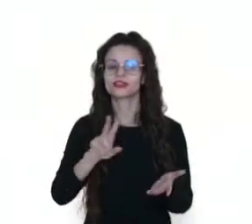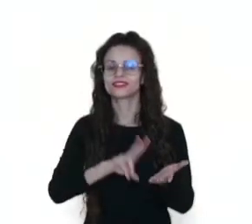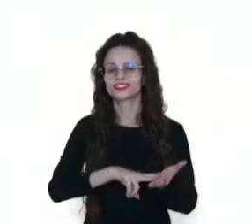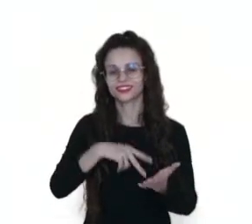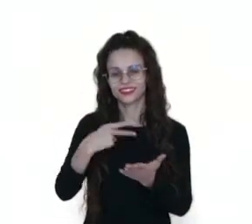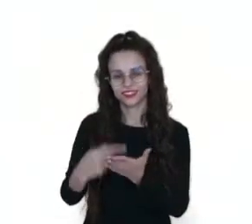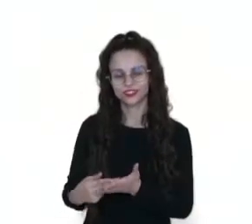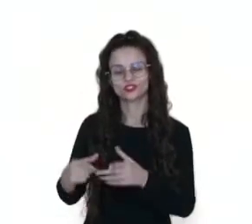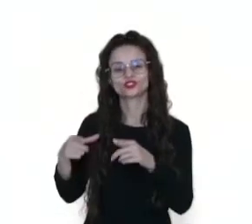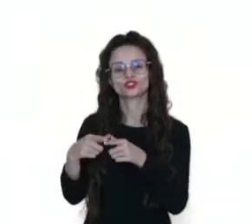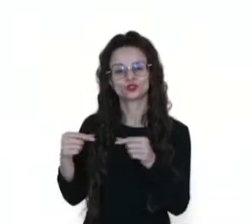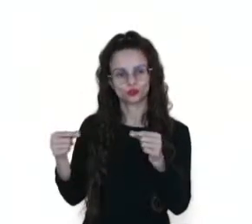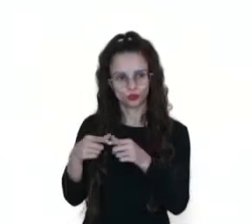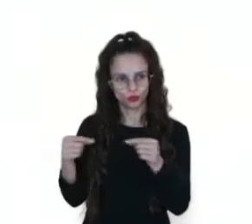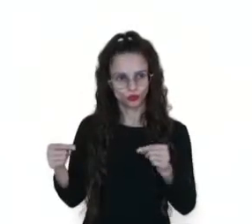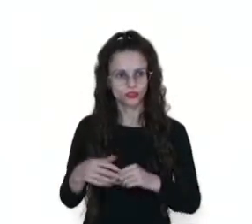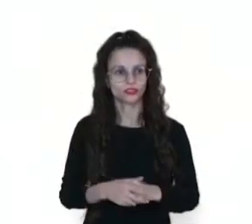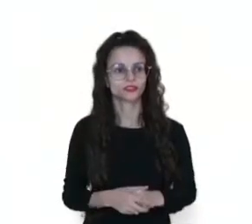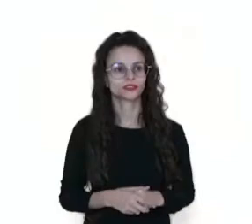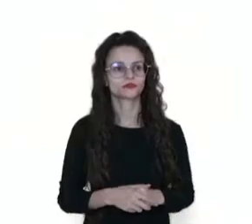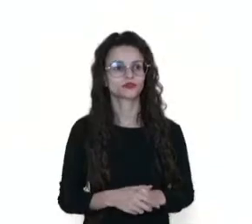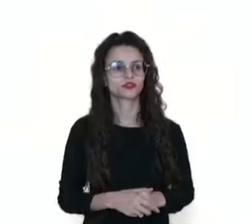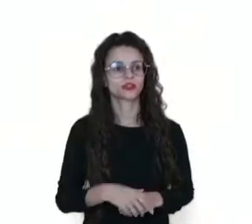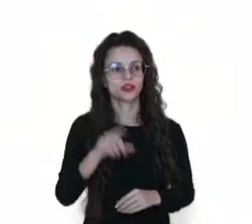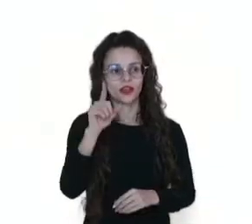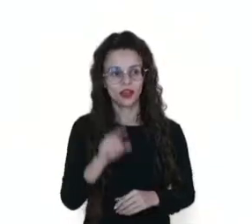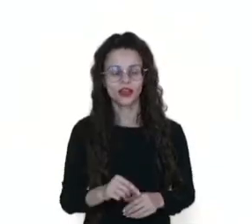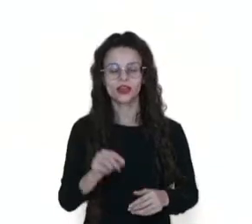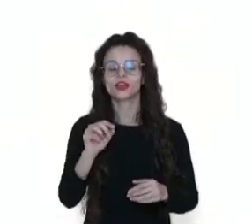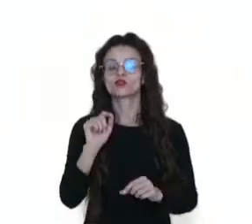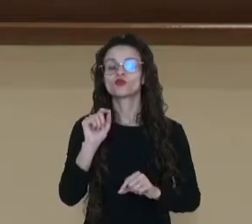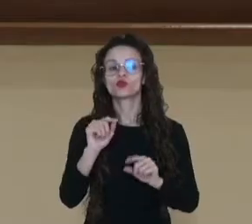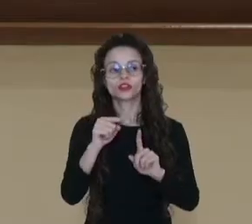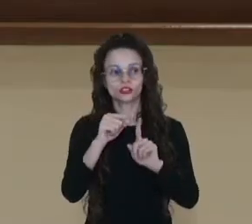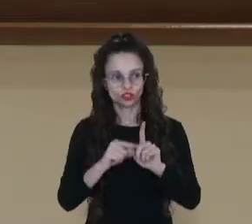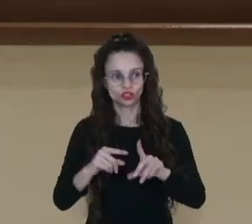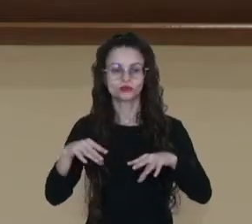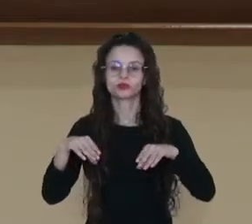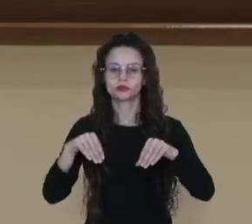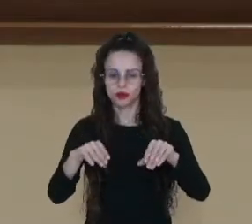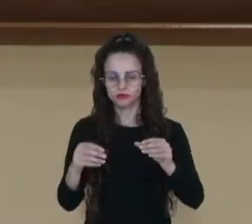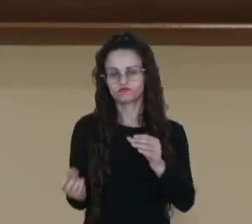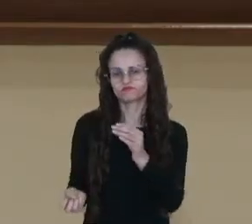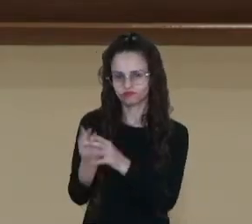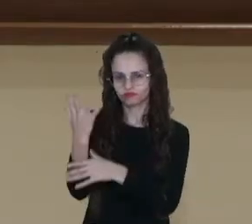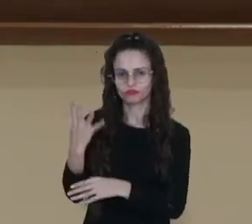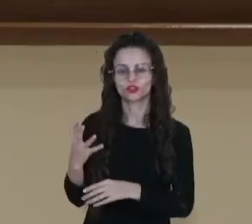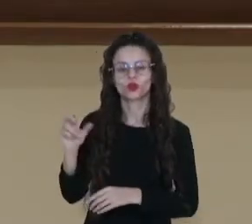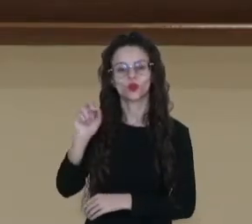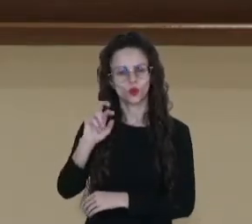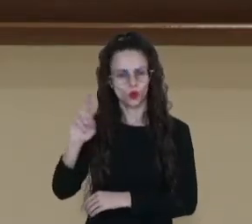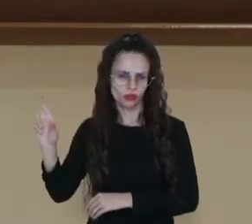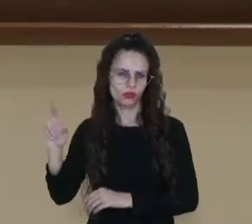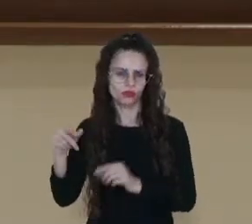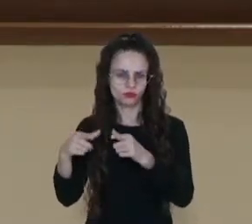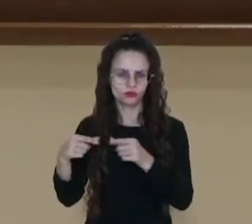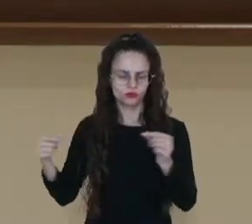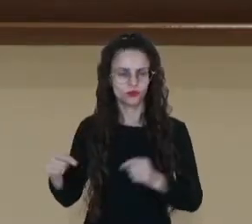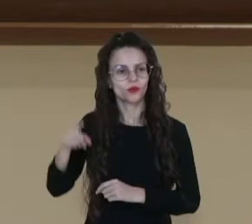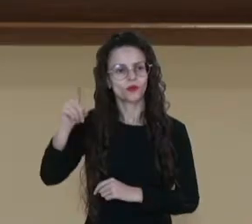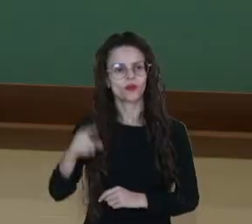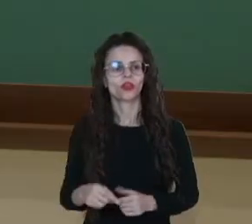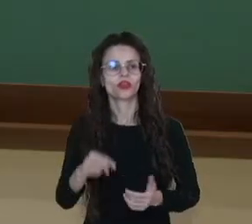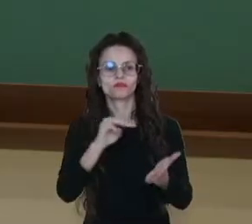transliteração do kanji japonês. Então, é um tipo de massagem também de origem, né, oriental. É um